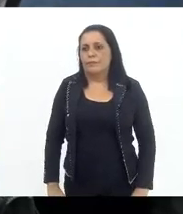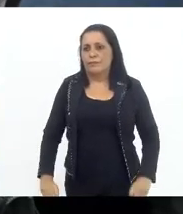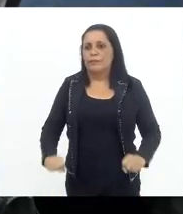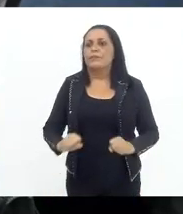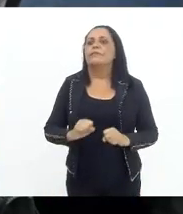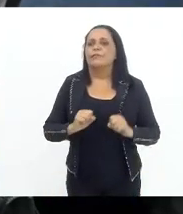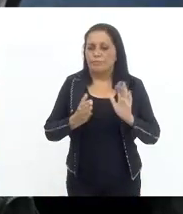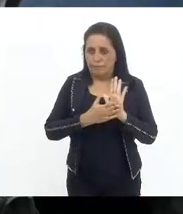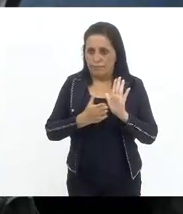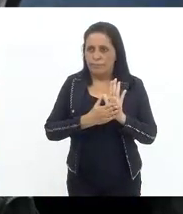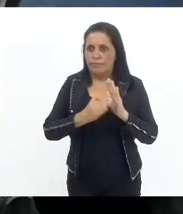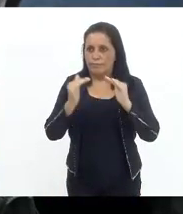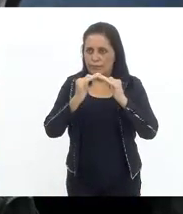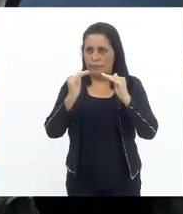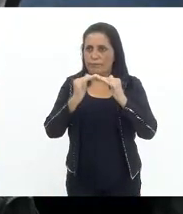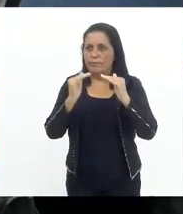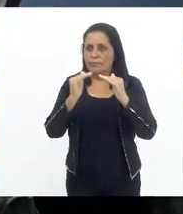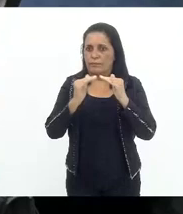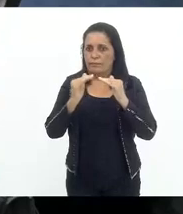Parecer favorável, senhor presidente.